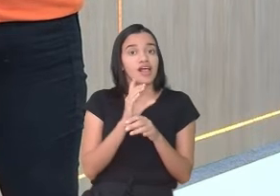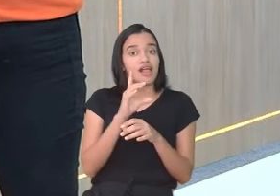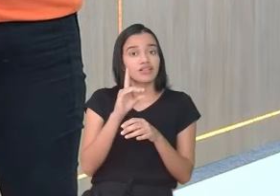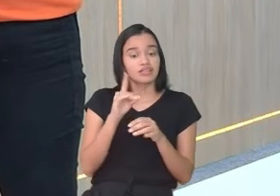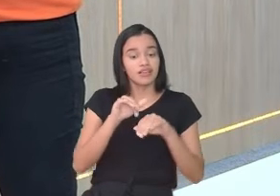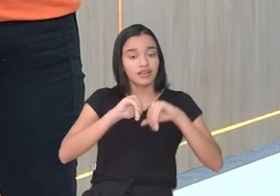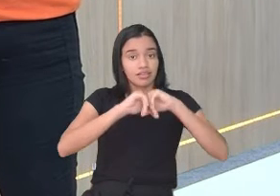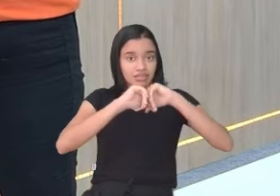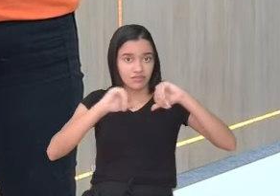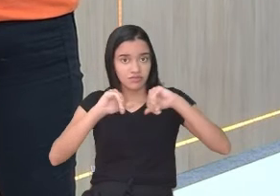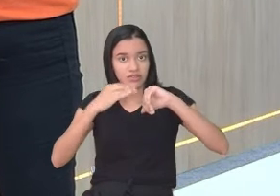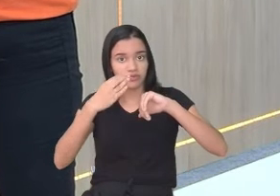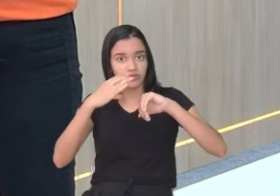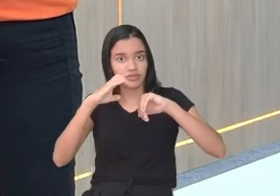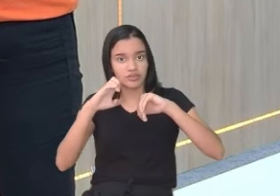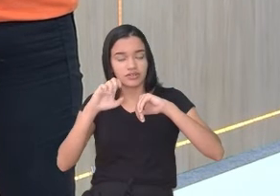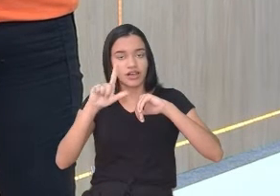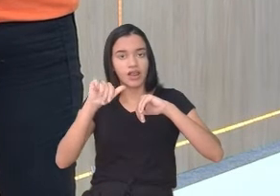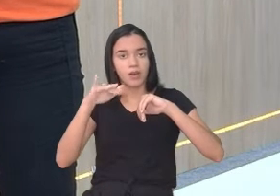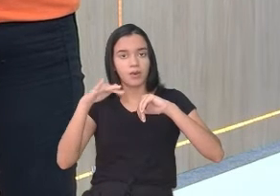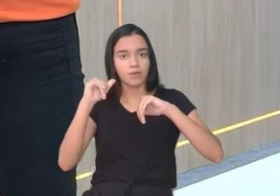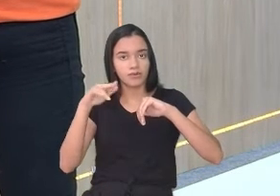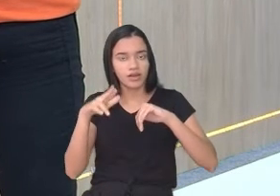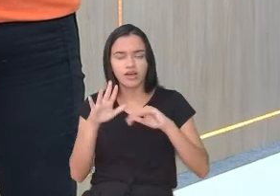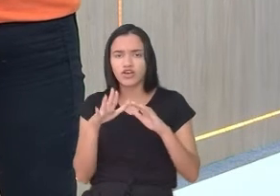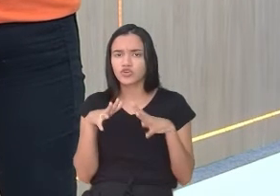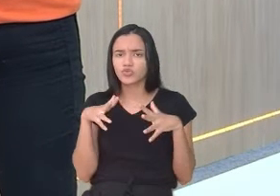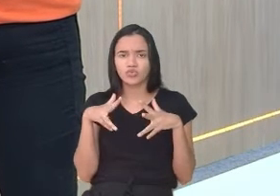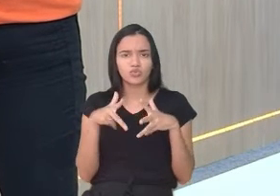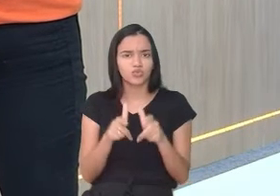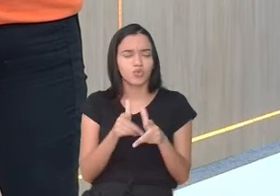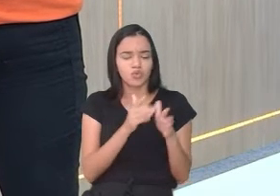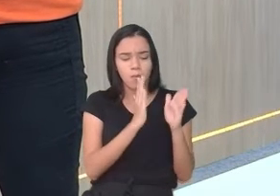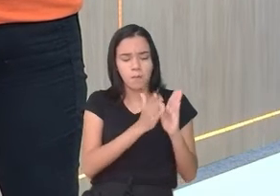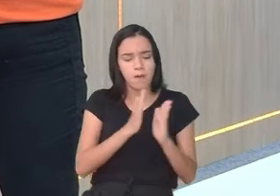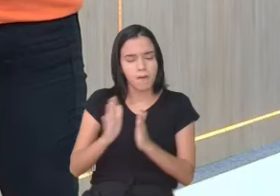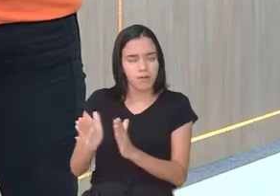Quando estiver já preparadozinho, todas aquelas fases que nós